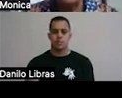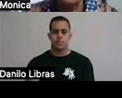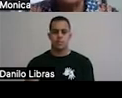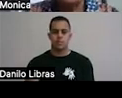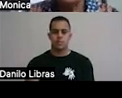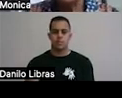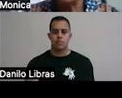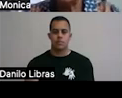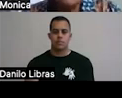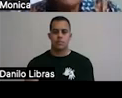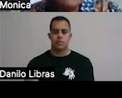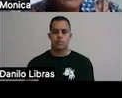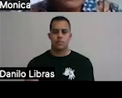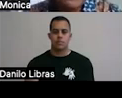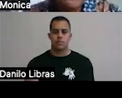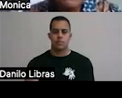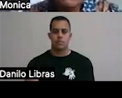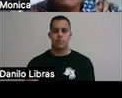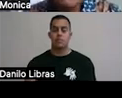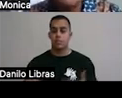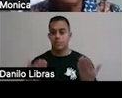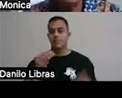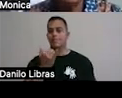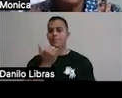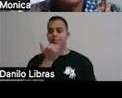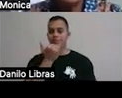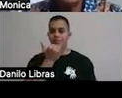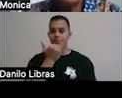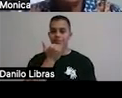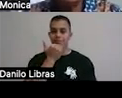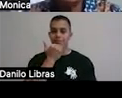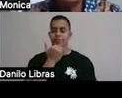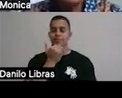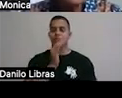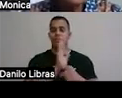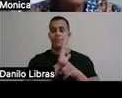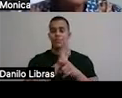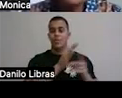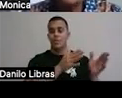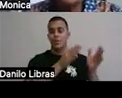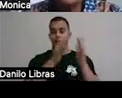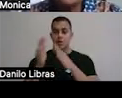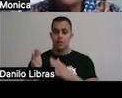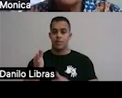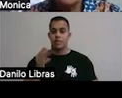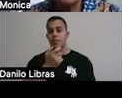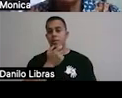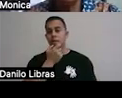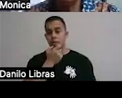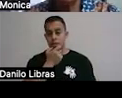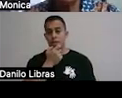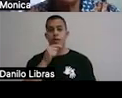Bom, desculpem por passar este vídeo em inglês. Esse foi o vídeo que eles apresentaram, que se